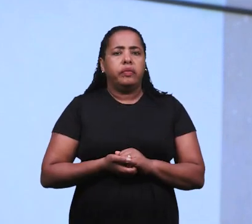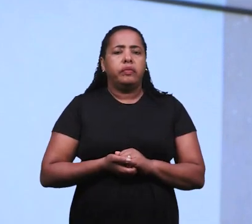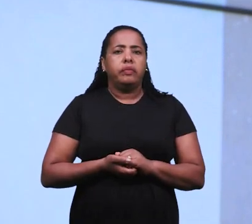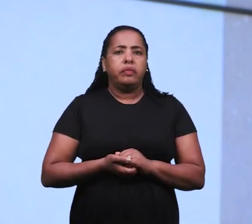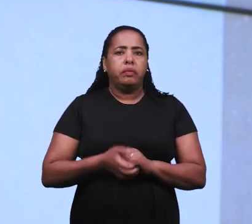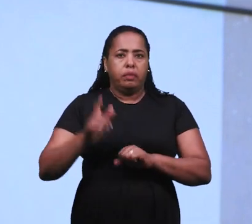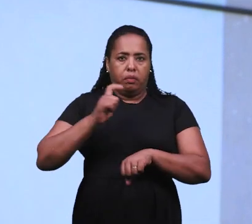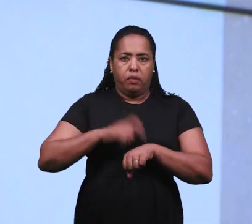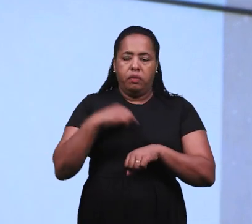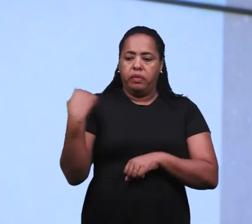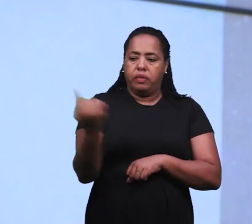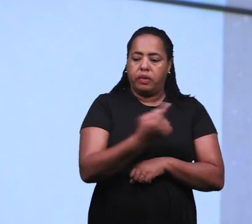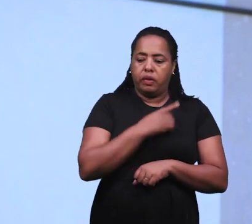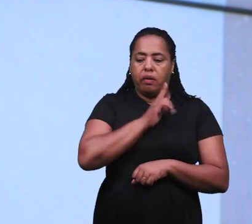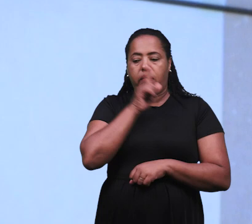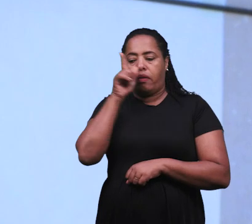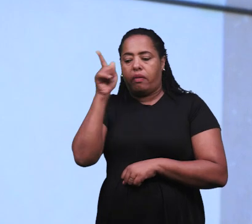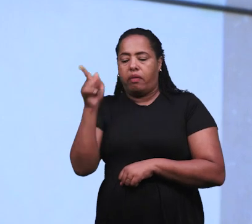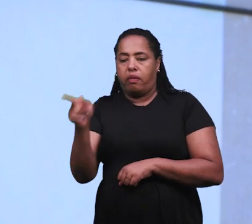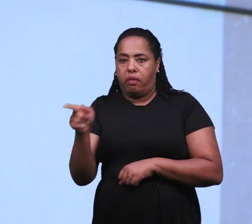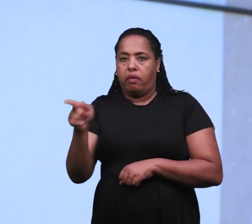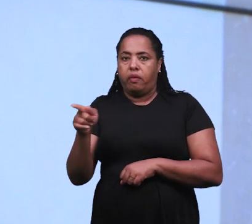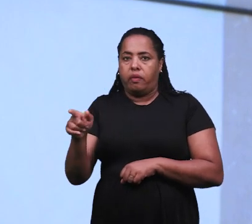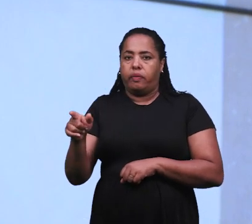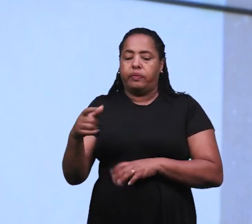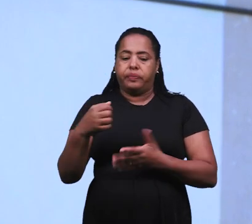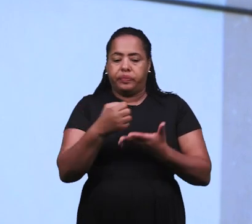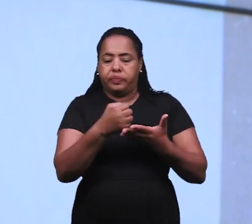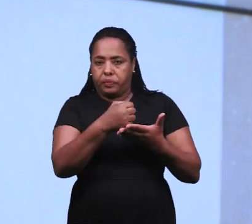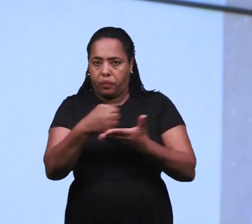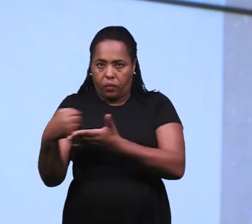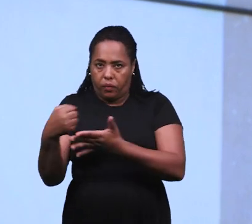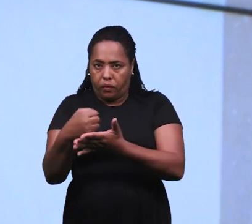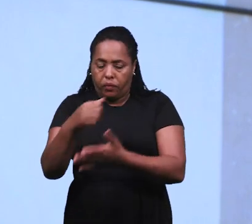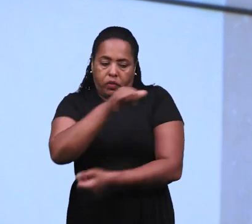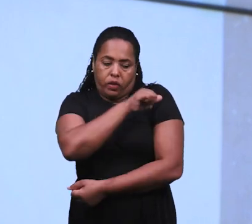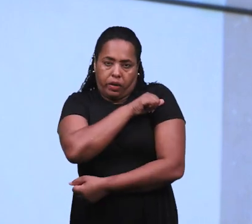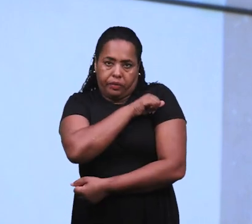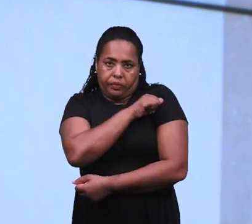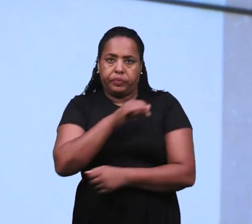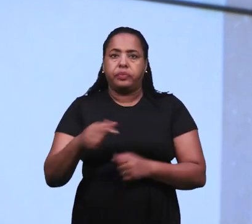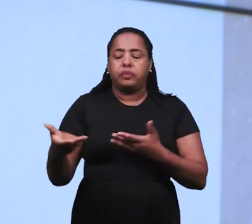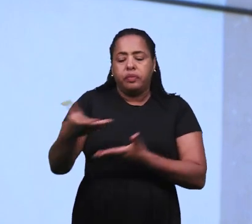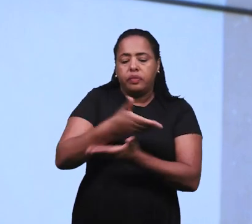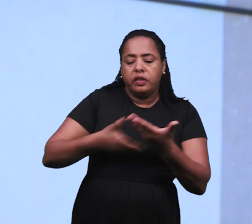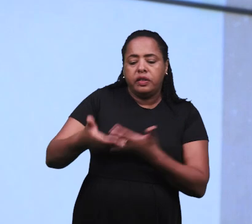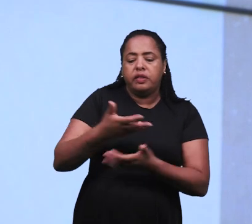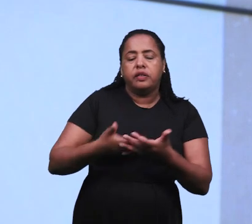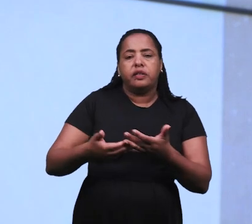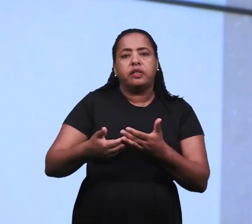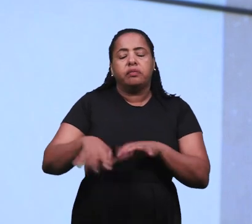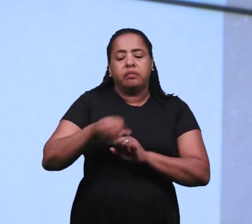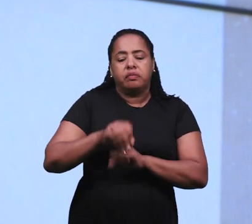abertura. Né? Quando nós estamos lá, nós atendemos, né, Os alunos, nós participamos das aulas, nós damos